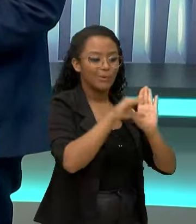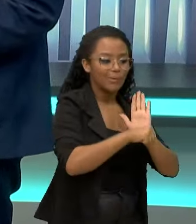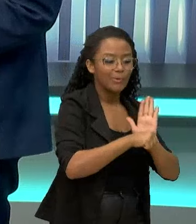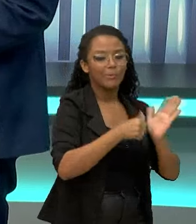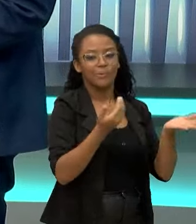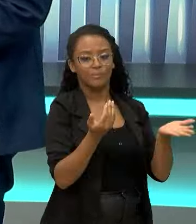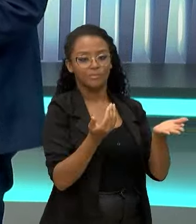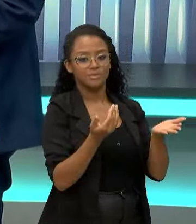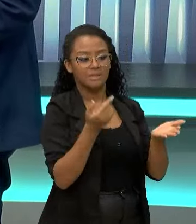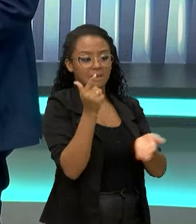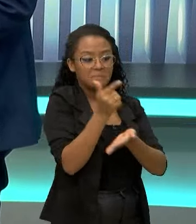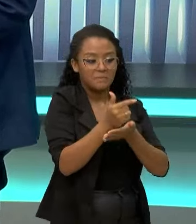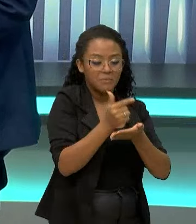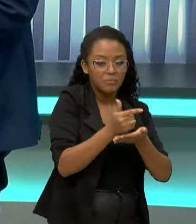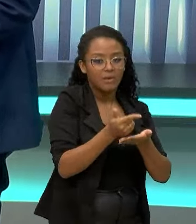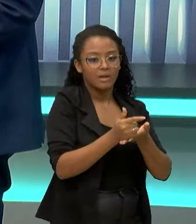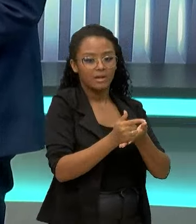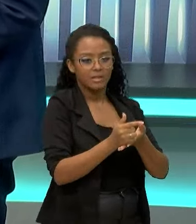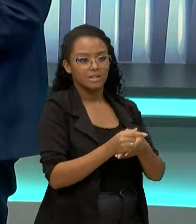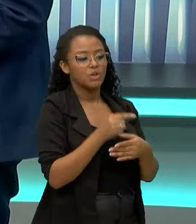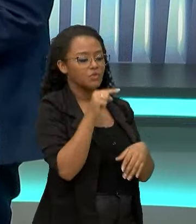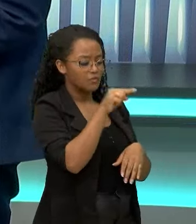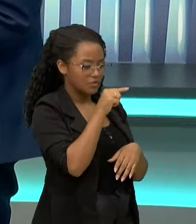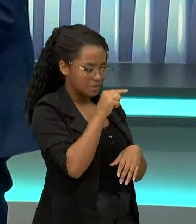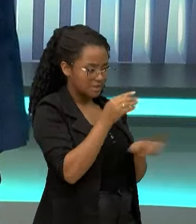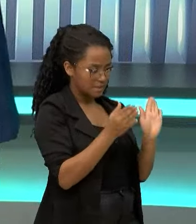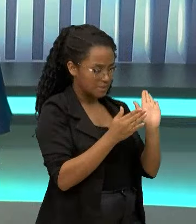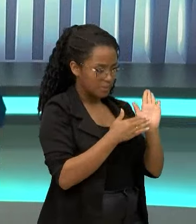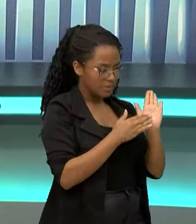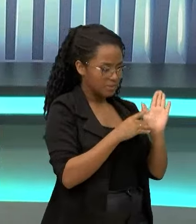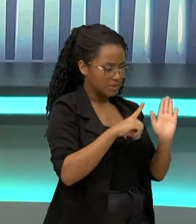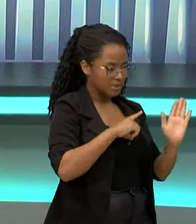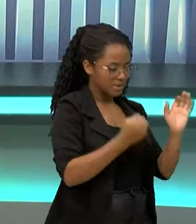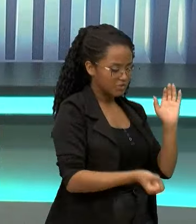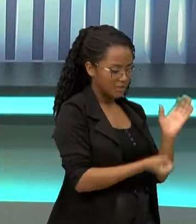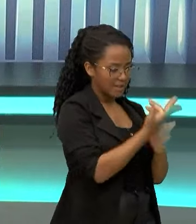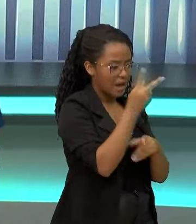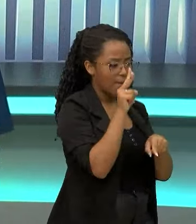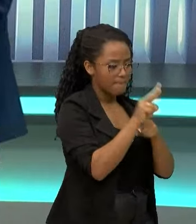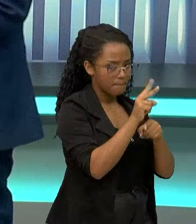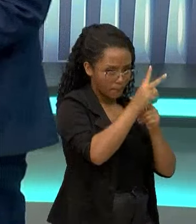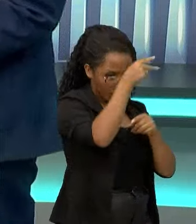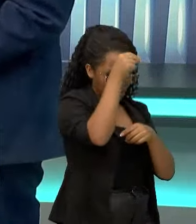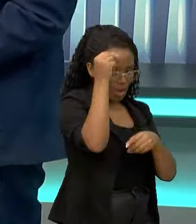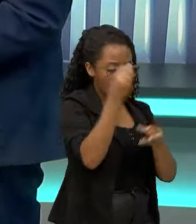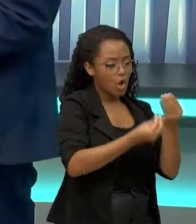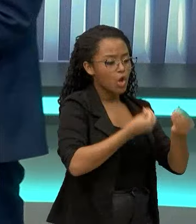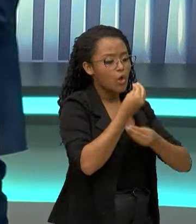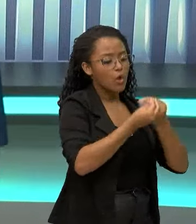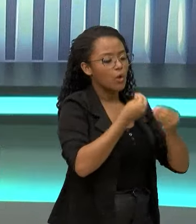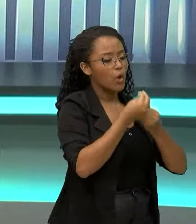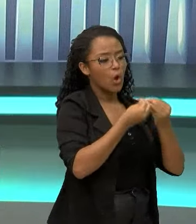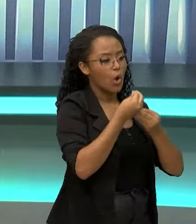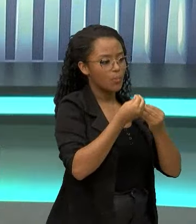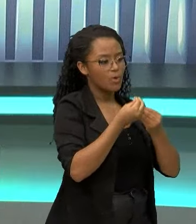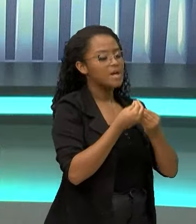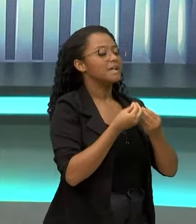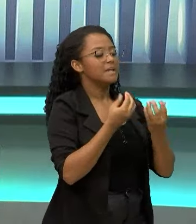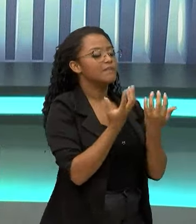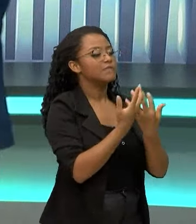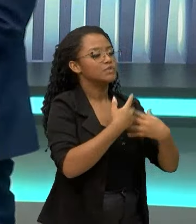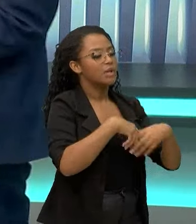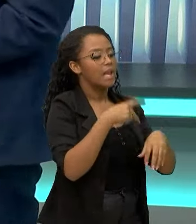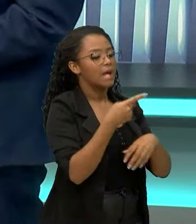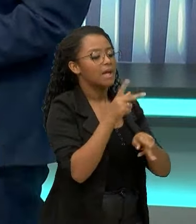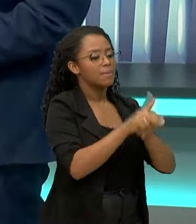A senhora pretende criar a Guarda Municipal? E de que forma a Guarda Municipal atenderia a nossa população? E mais, o que fazer com